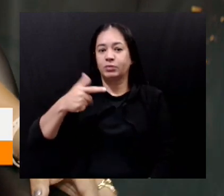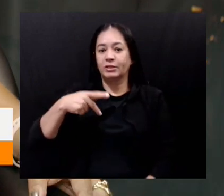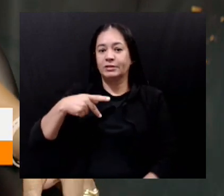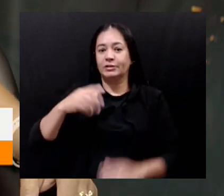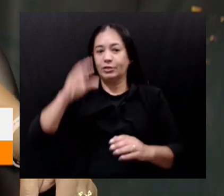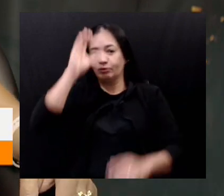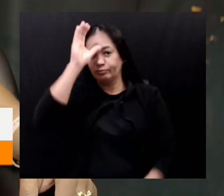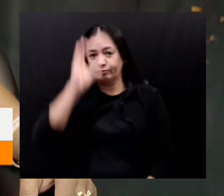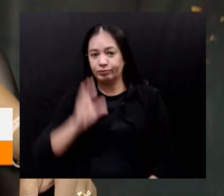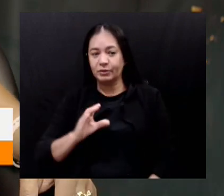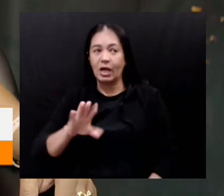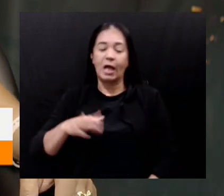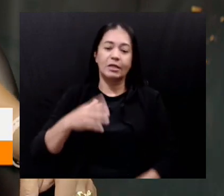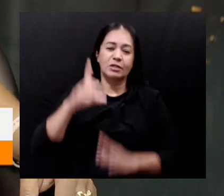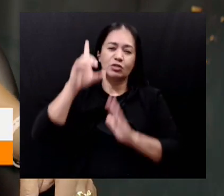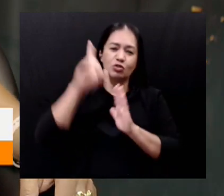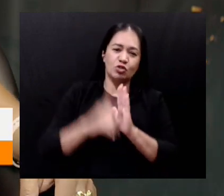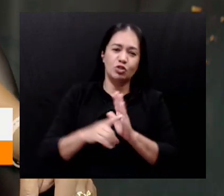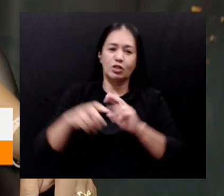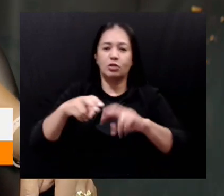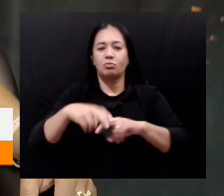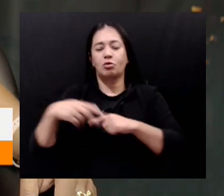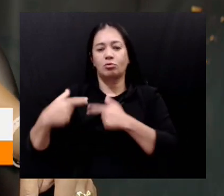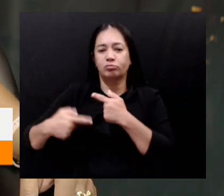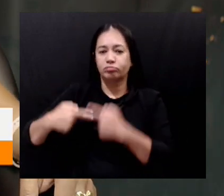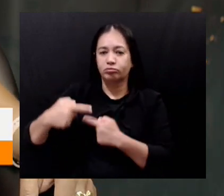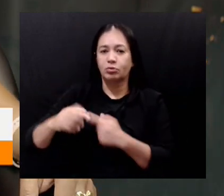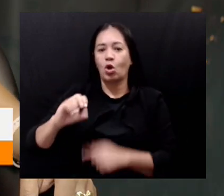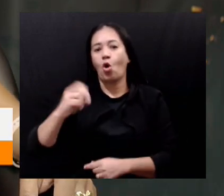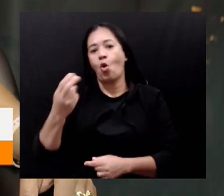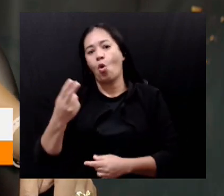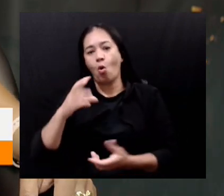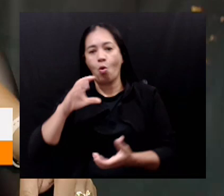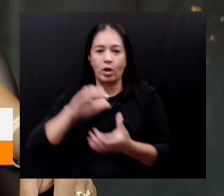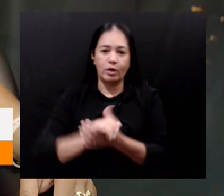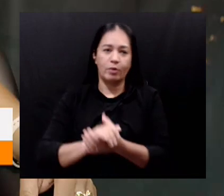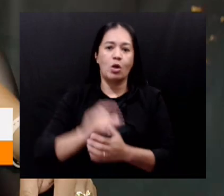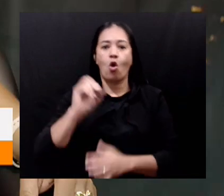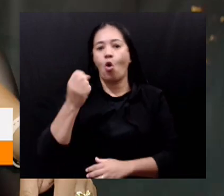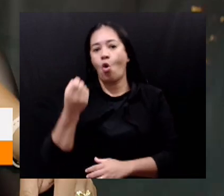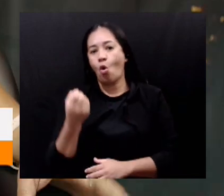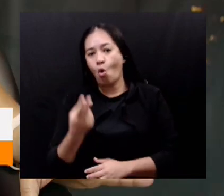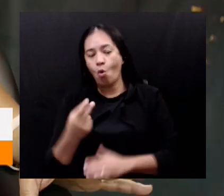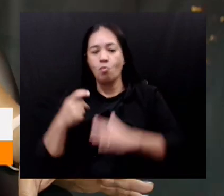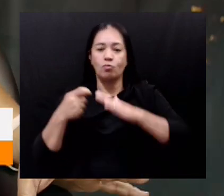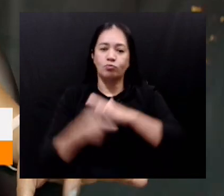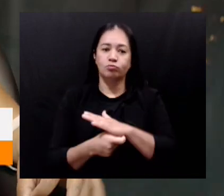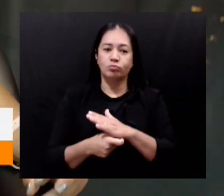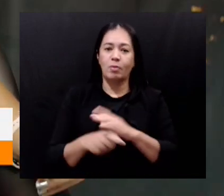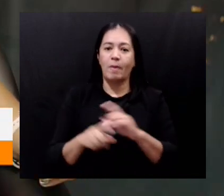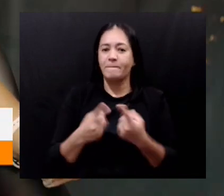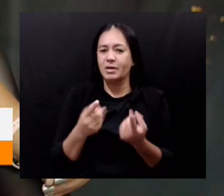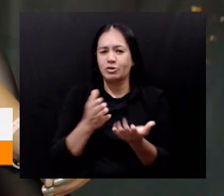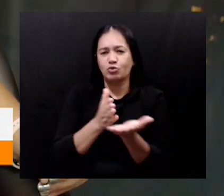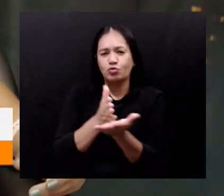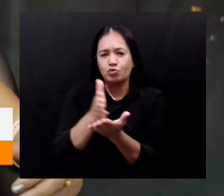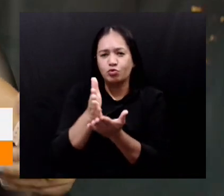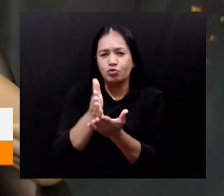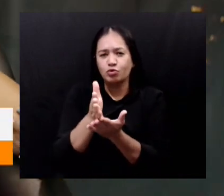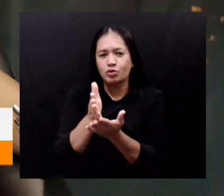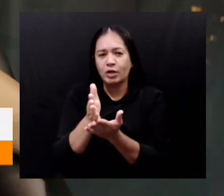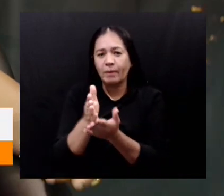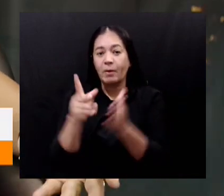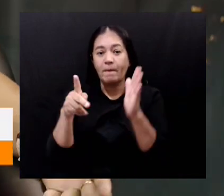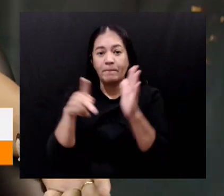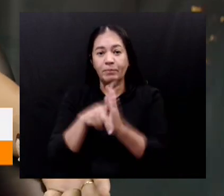descendência, residência, casamento ou investimento, o caminho até a cidadania pode ser cheio de burocracias. Hoje, a gente vai entender o que está